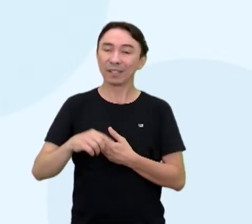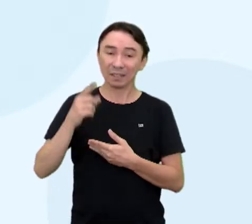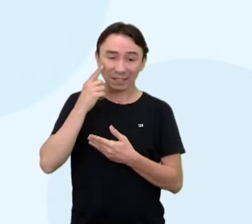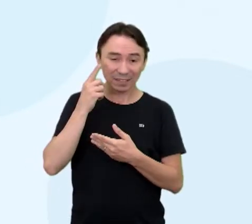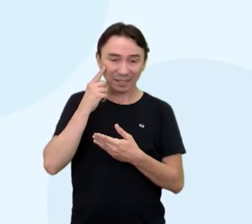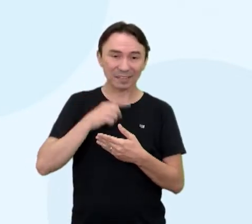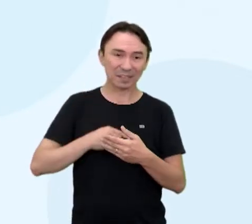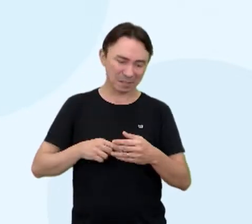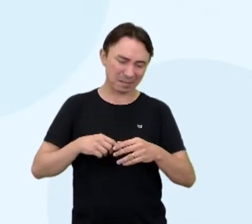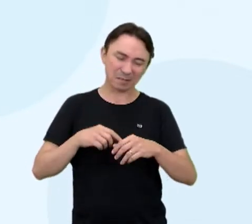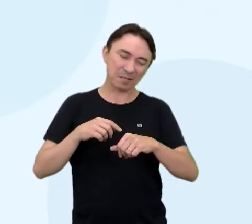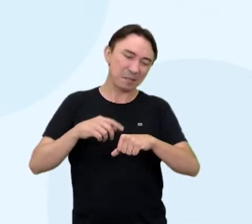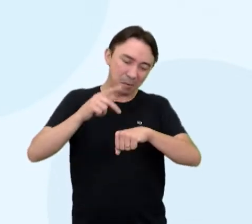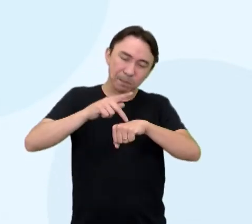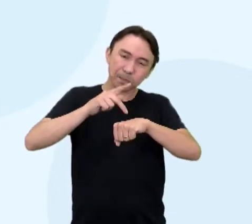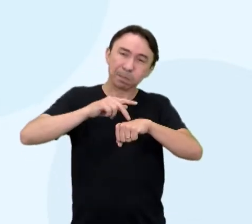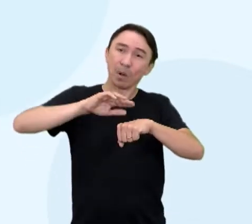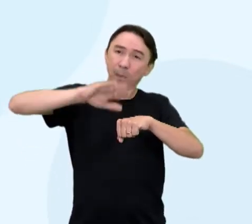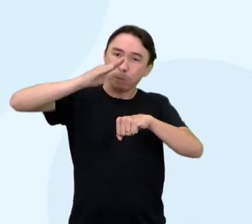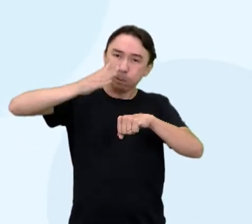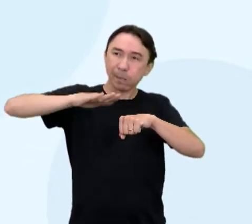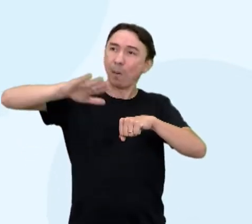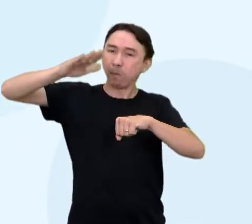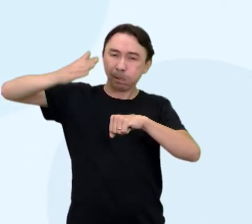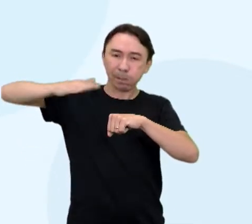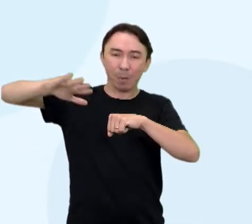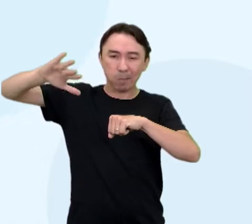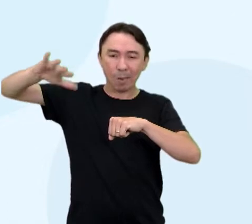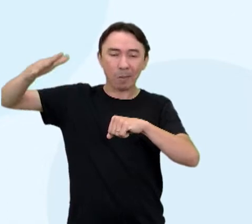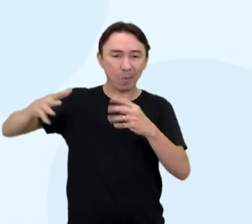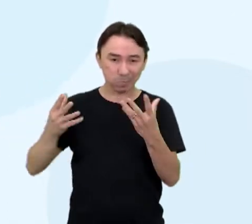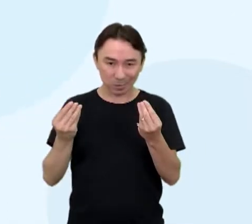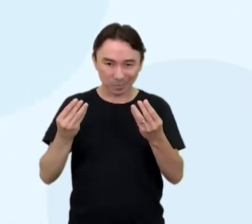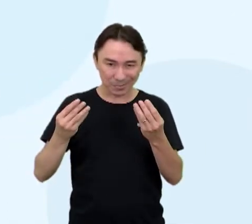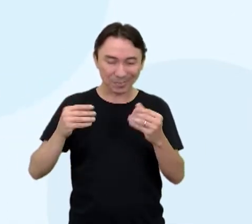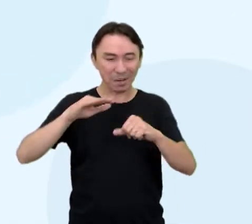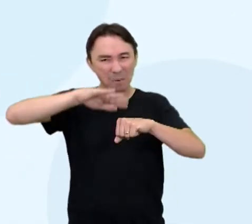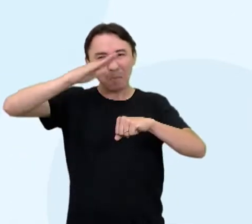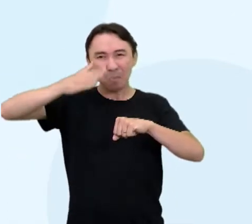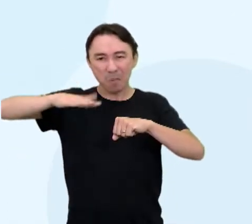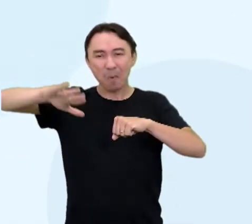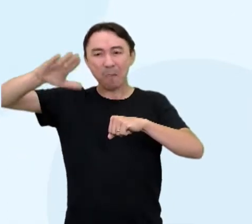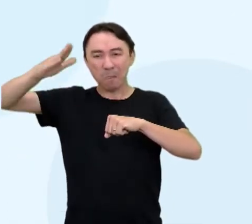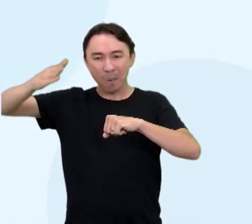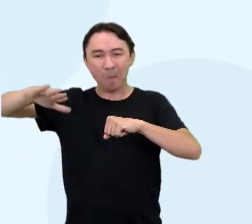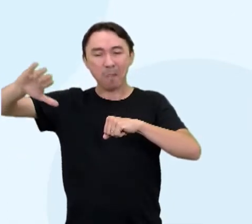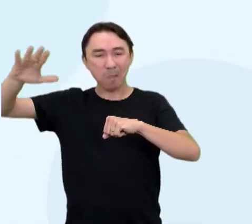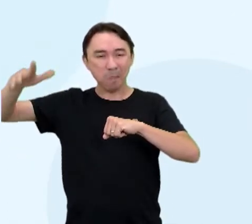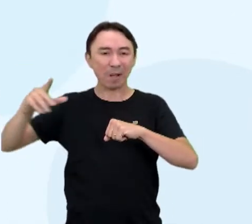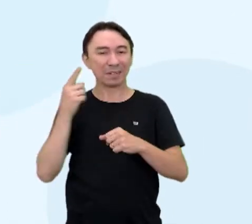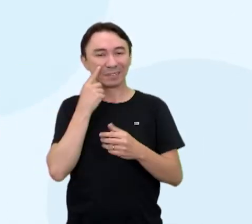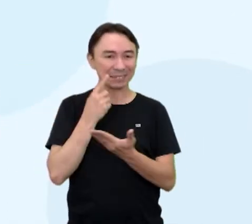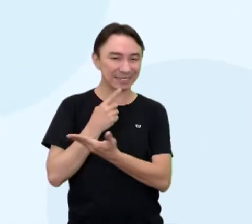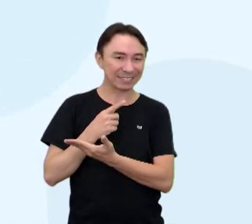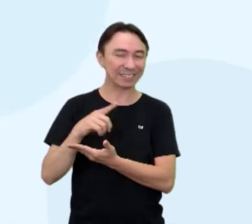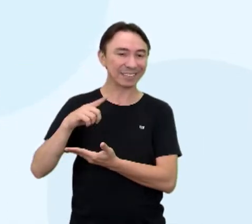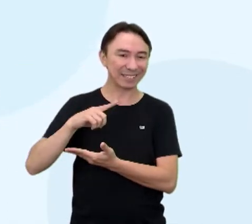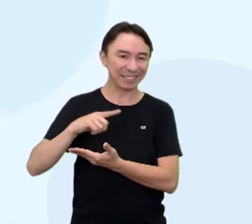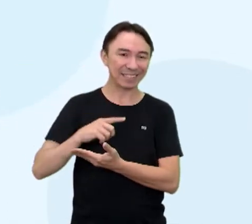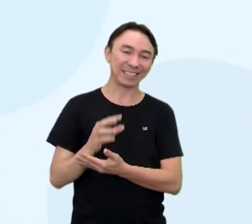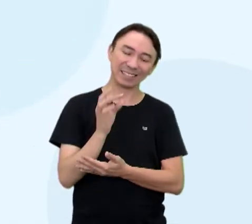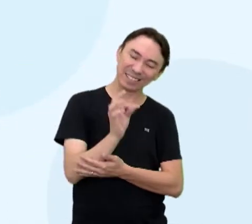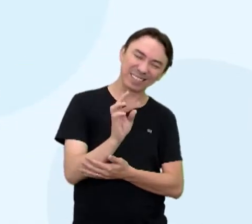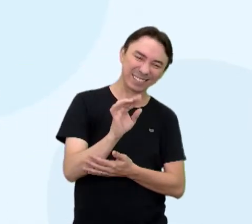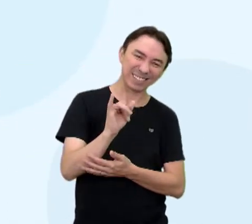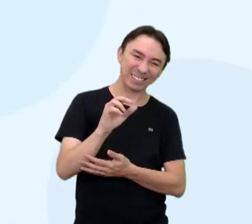chama de cordilheira, né? É um conjunto de cadeias montanhosas. E aí você está vendo lá, né? Ele fala lá de trincheira. E a gente está vendo